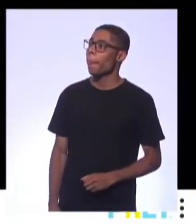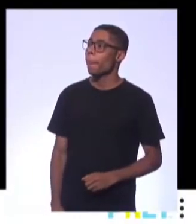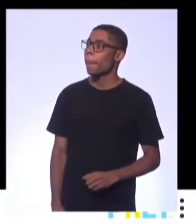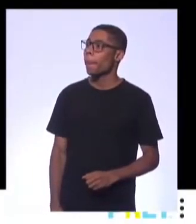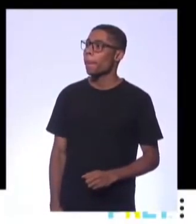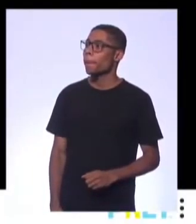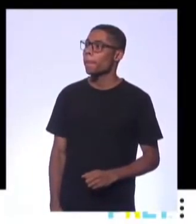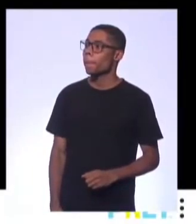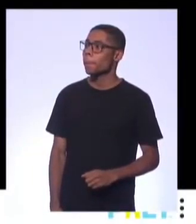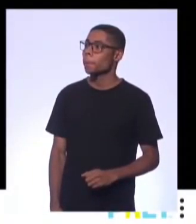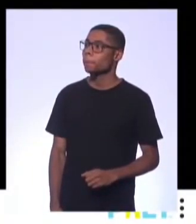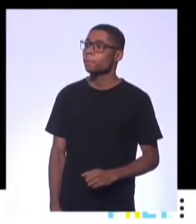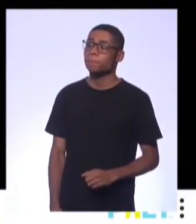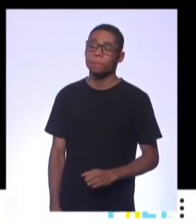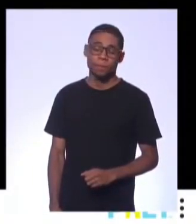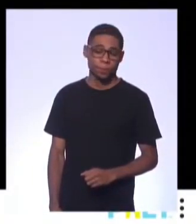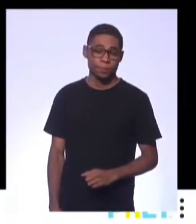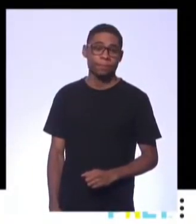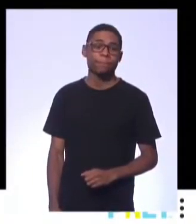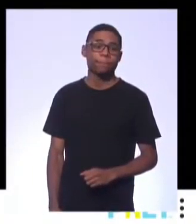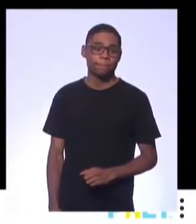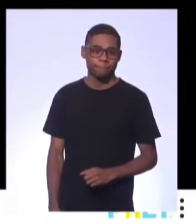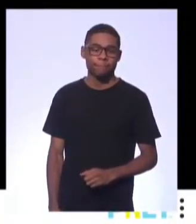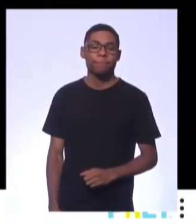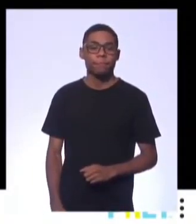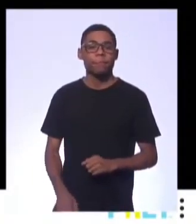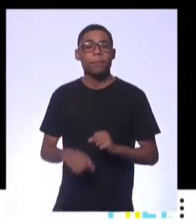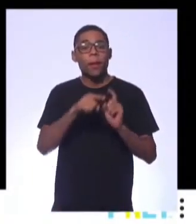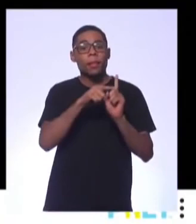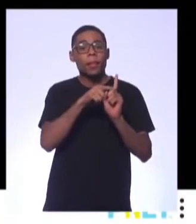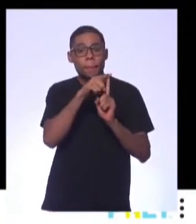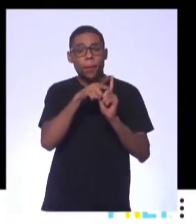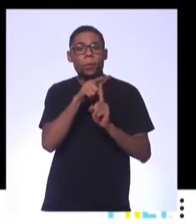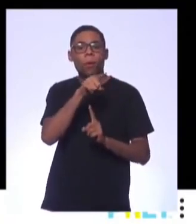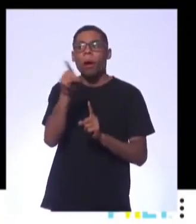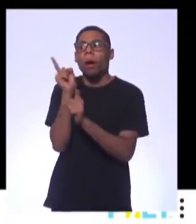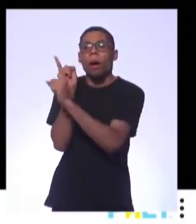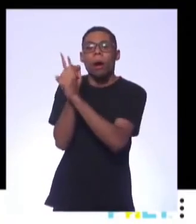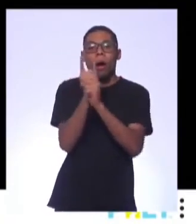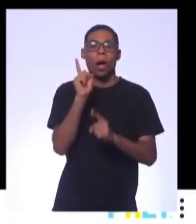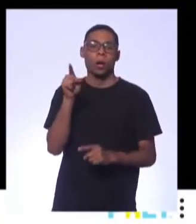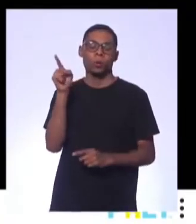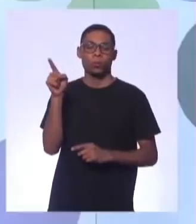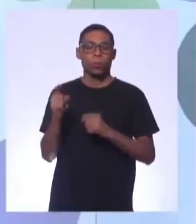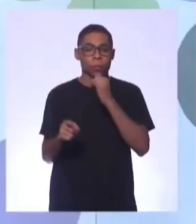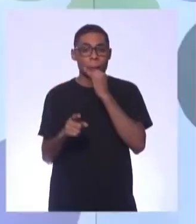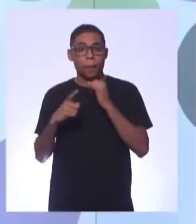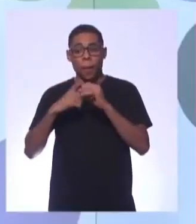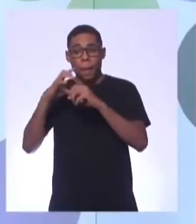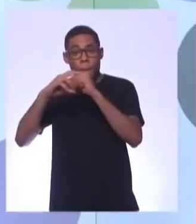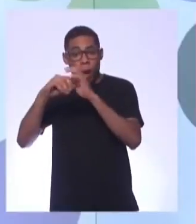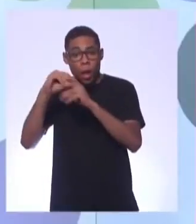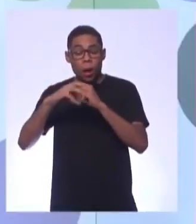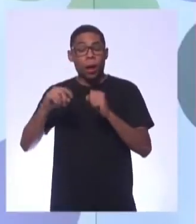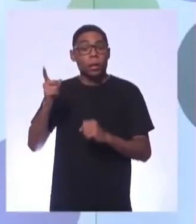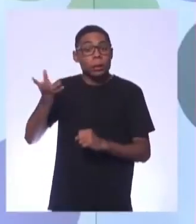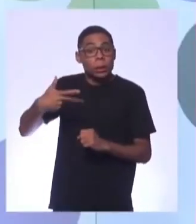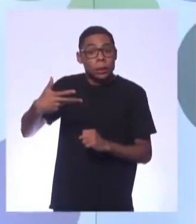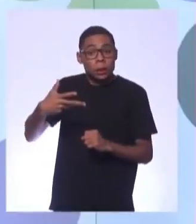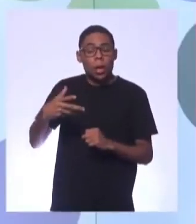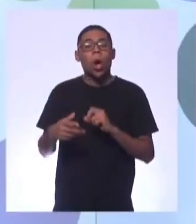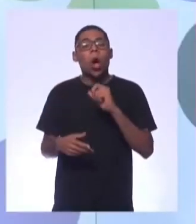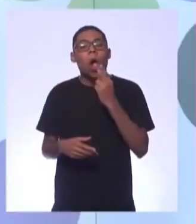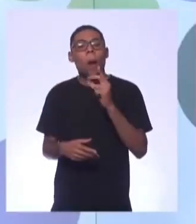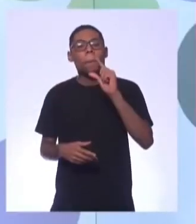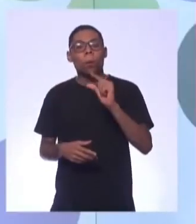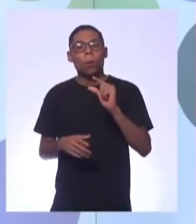menos agitadas, né? Certo. Então a gente pode falar que temperatura, na verdade, ela verifica isso, né? Se as moléculas estão muito ou